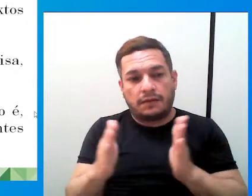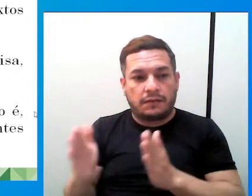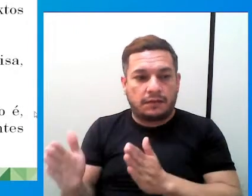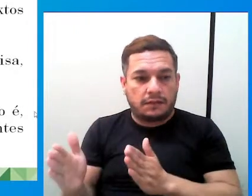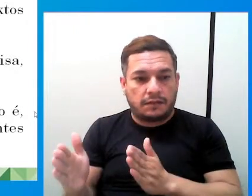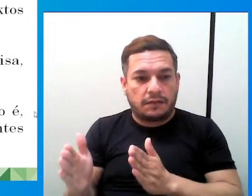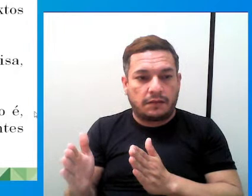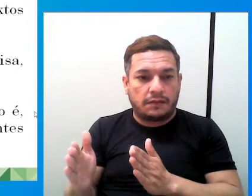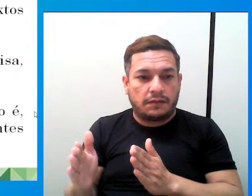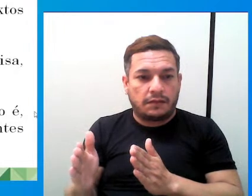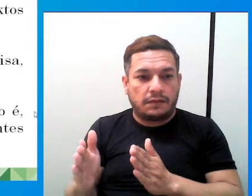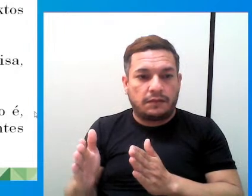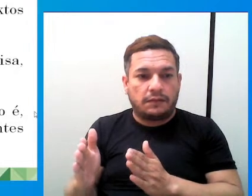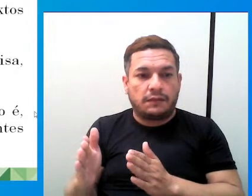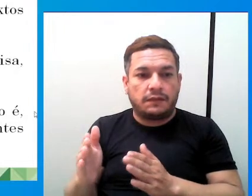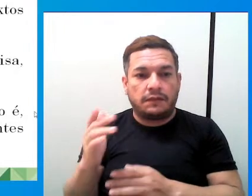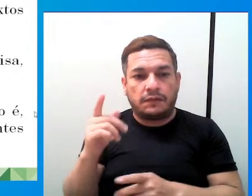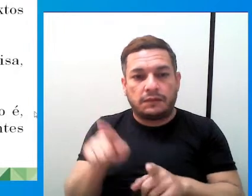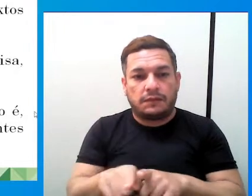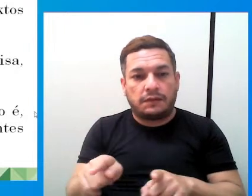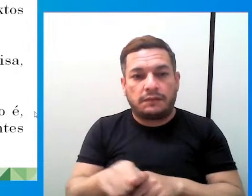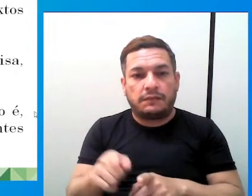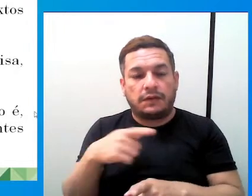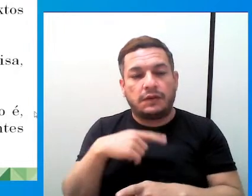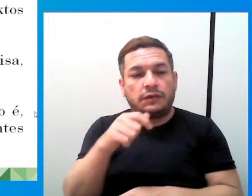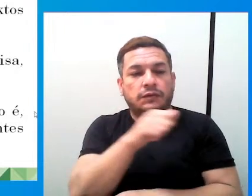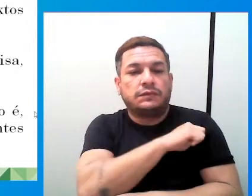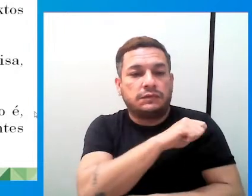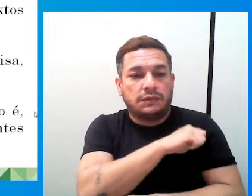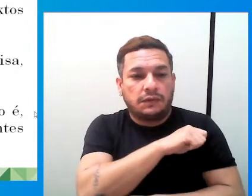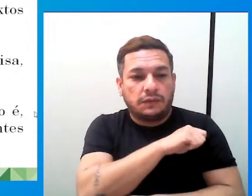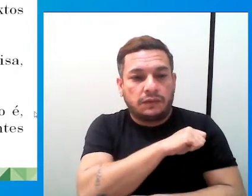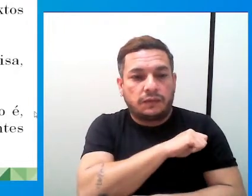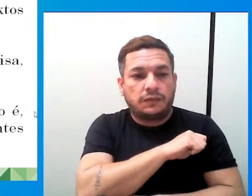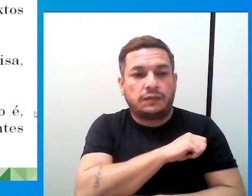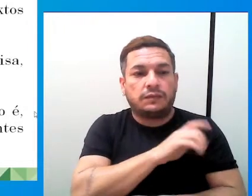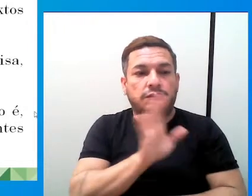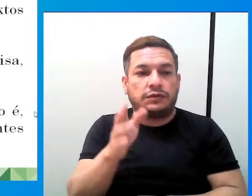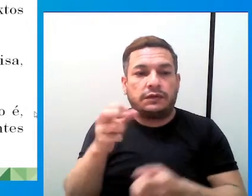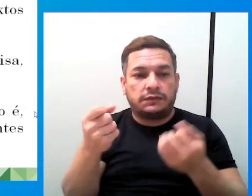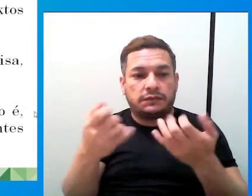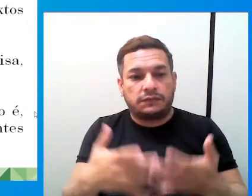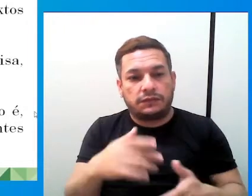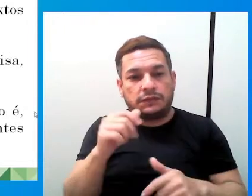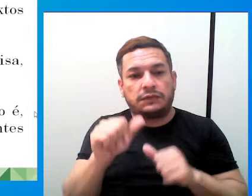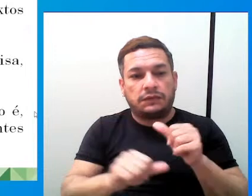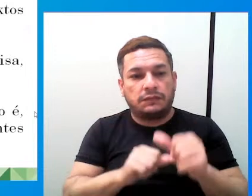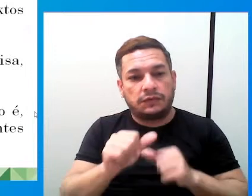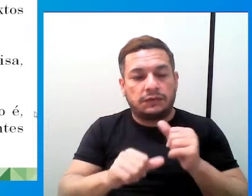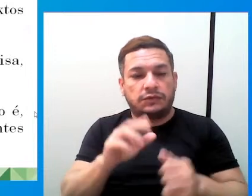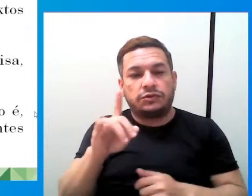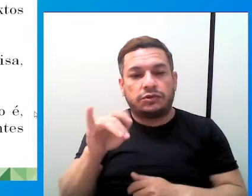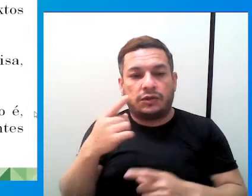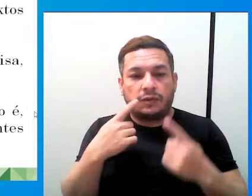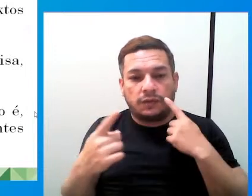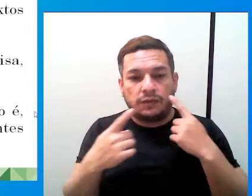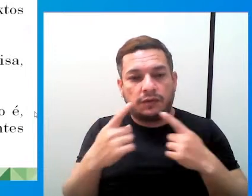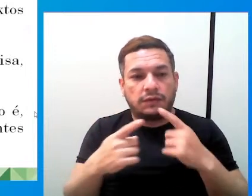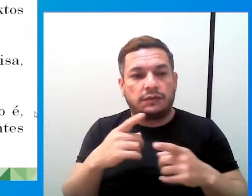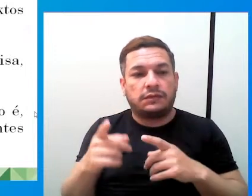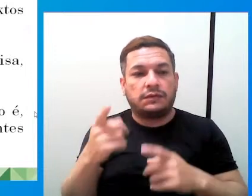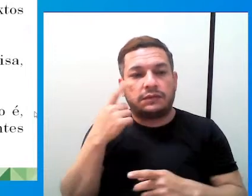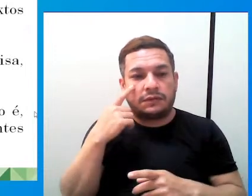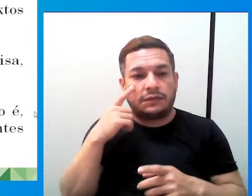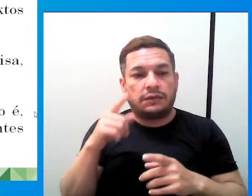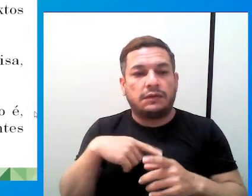do impacto na formação e protagonismo dos nossos alunos, já falei da interação dialógica, dessa dimensão